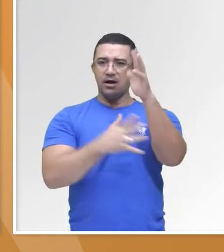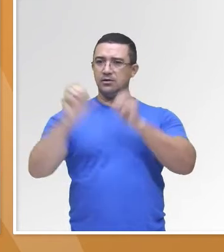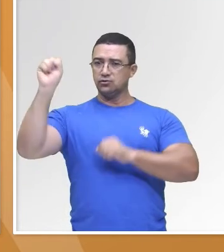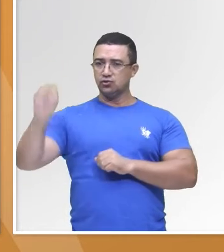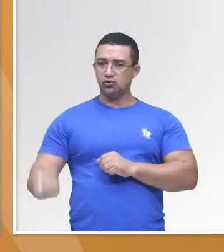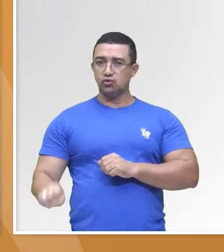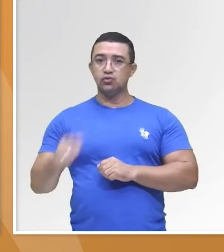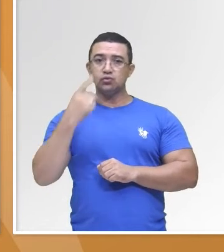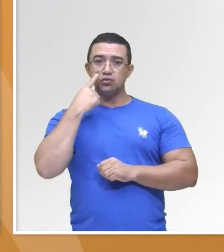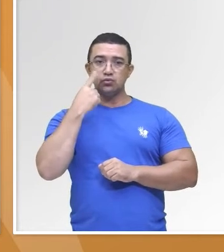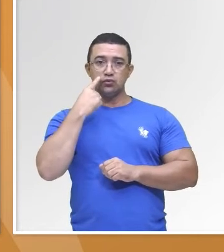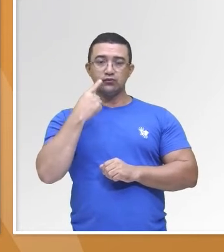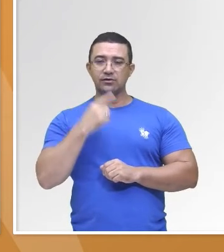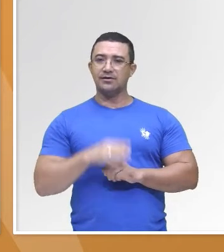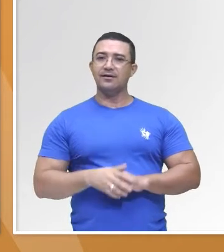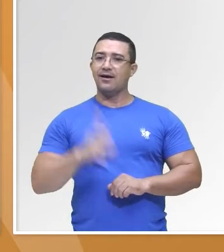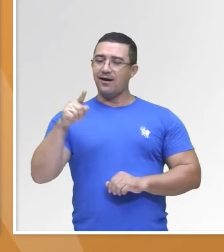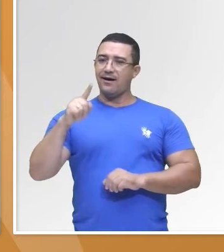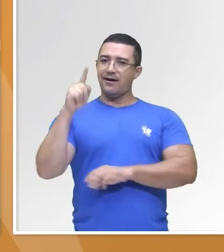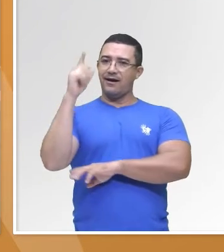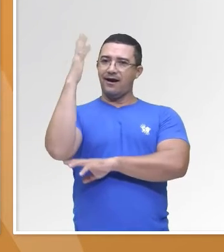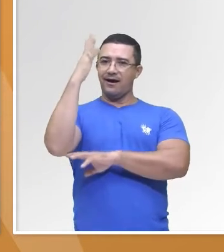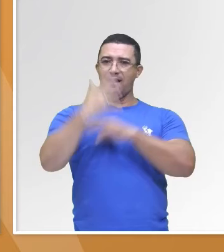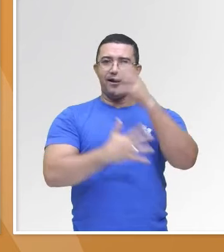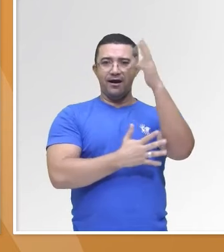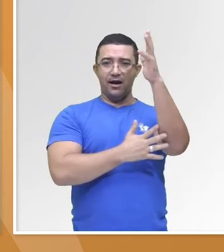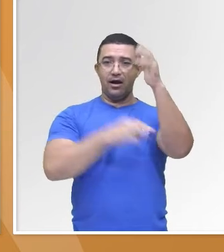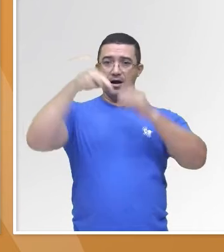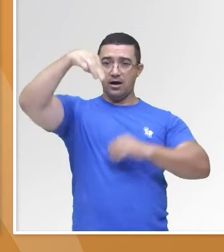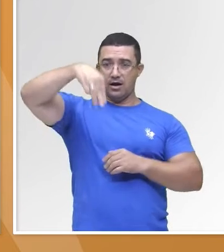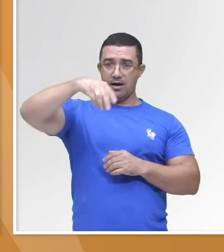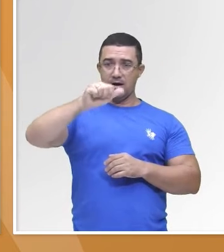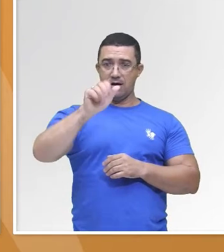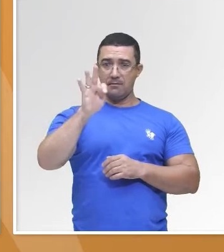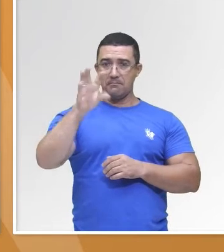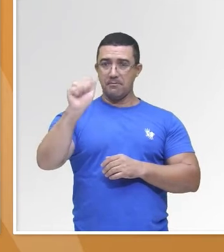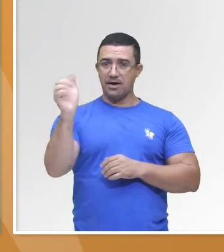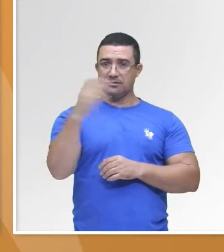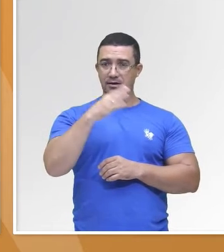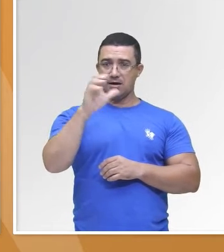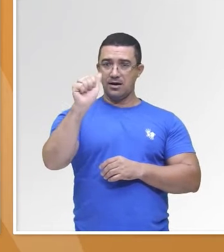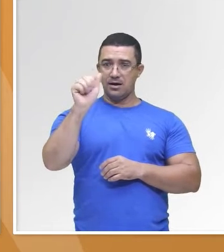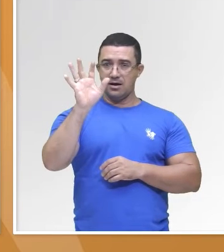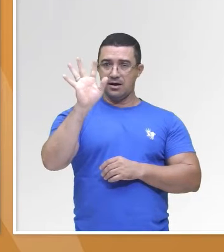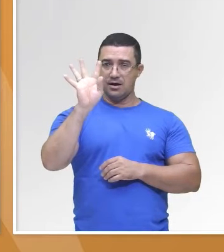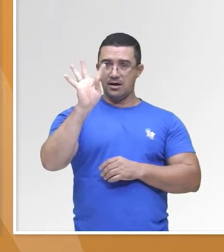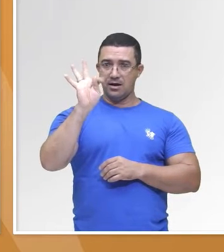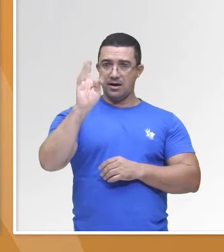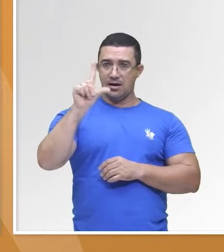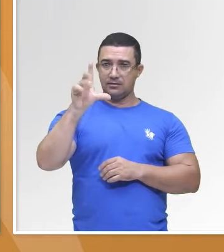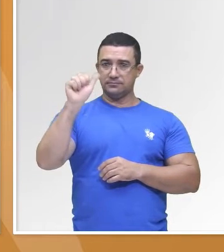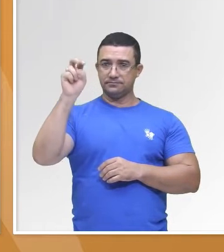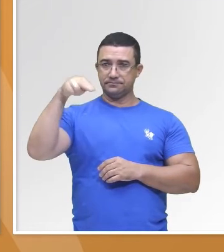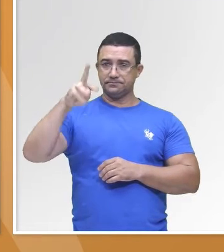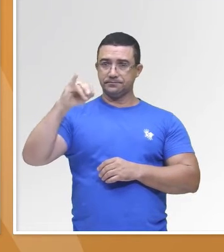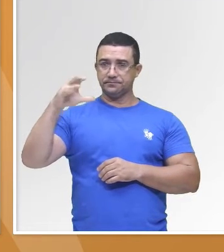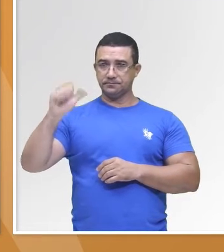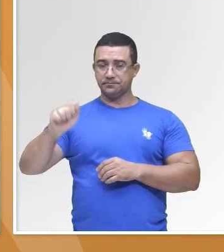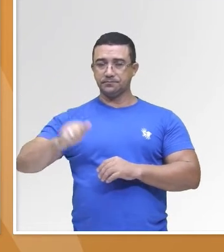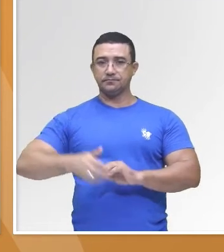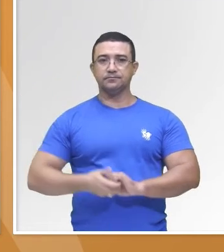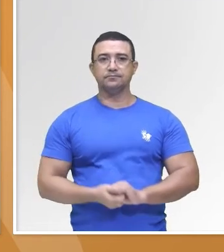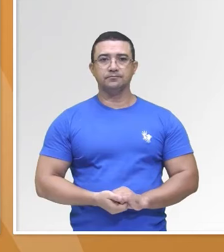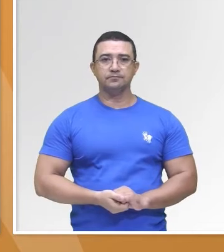vocês estão observando a imagem da Mata Atlântica, que também está presente na região sudeste, que nós estudamos na aula passada, tá?